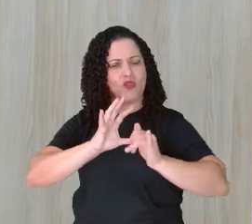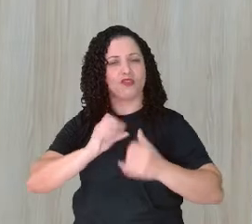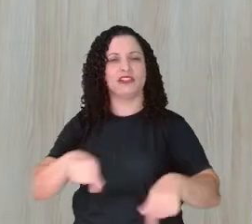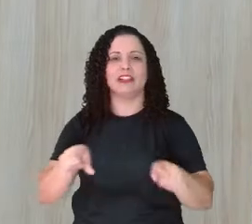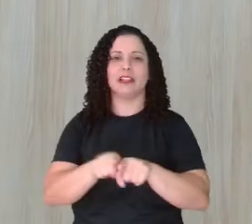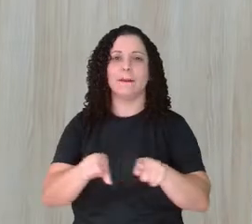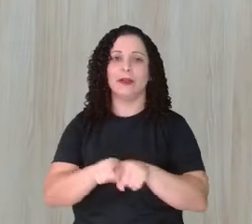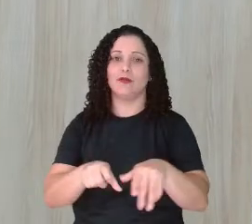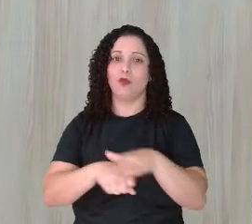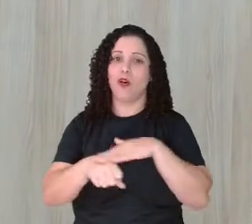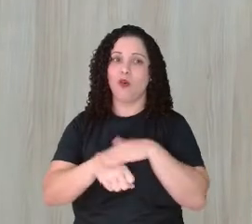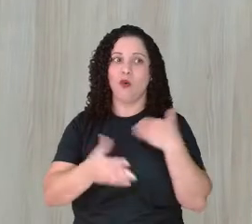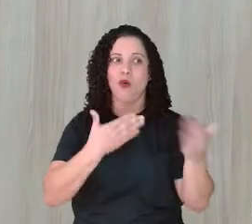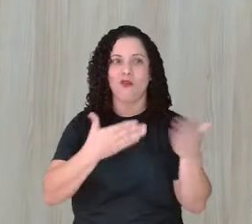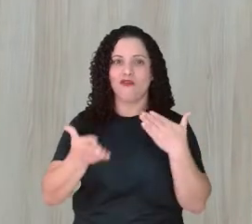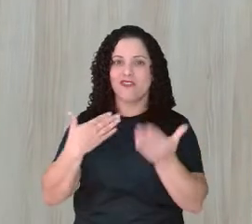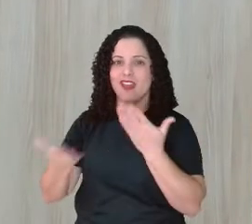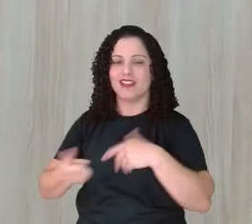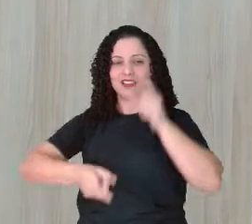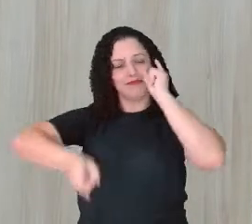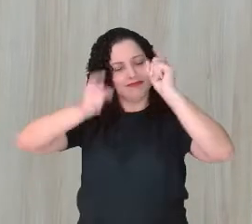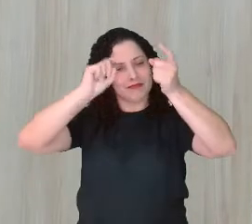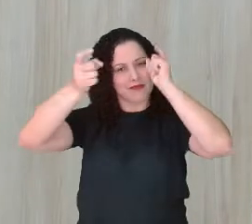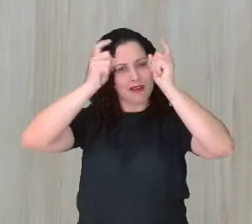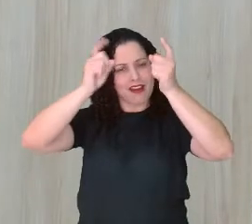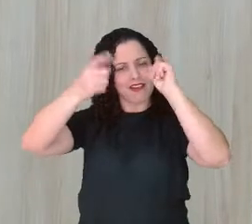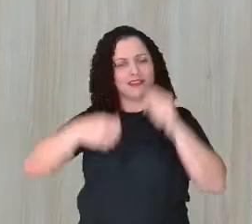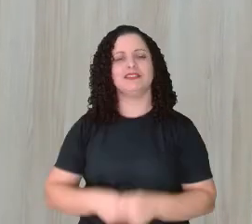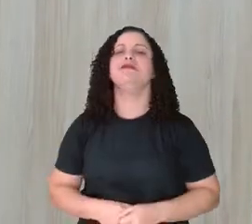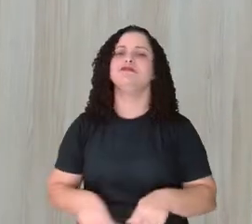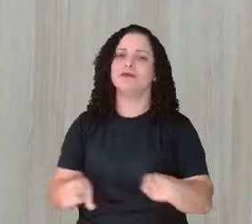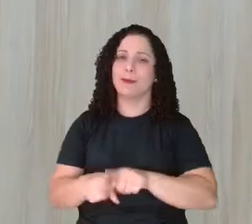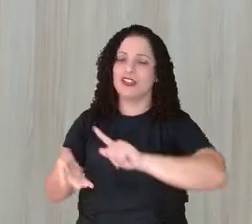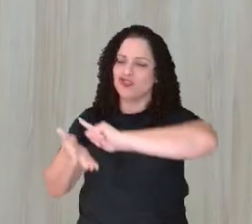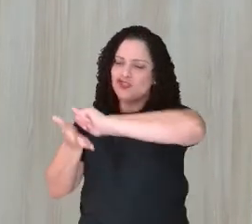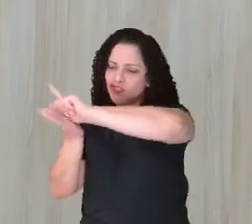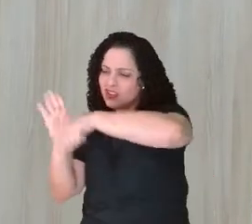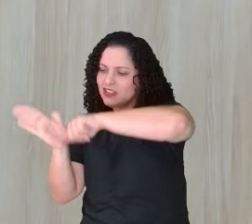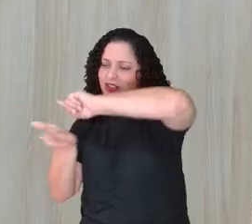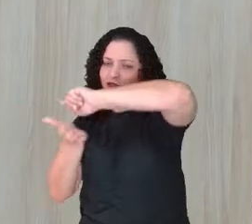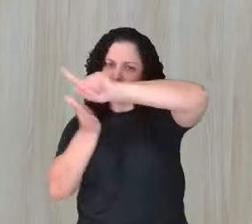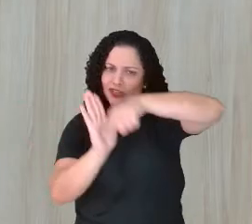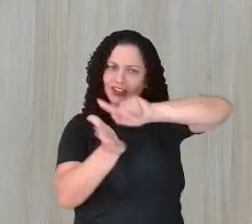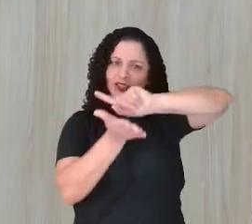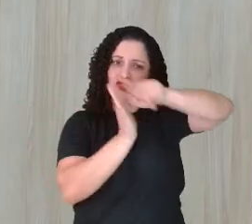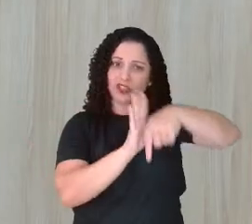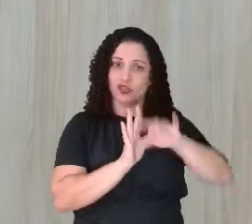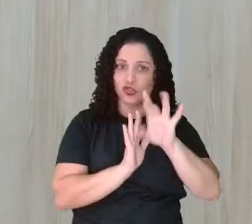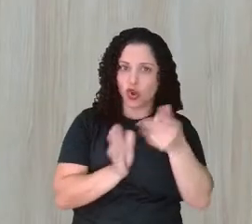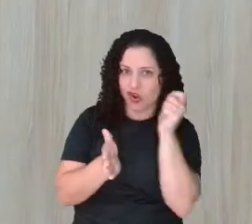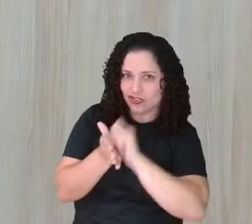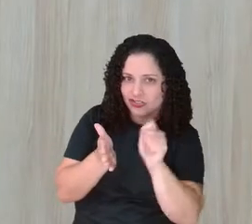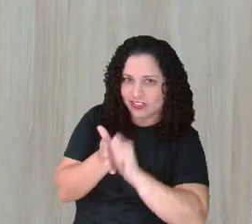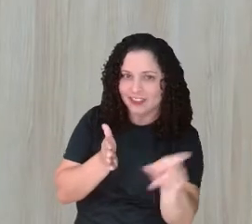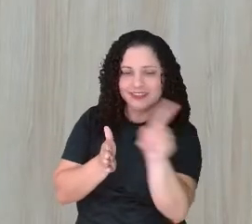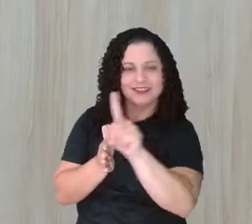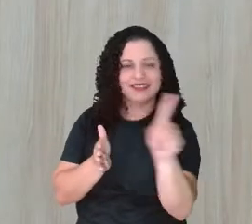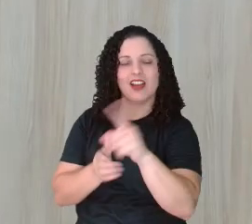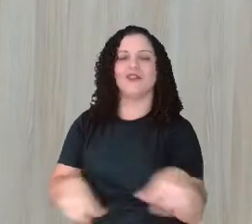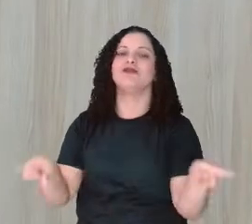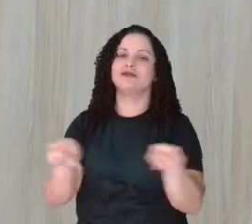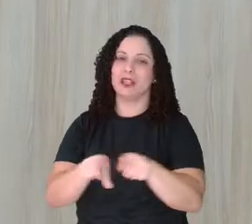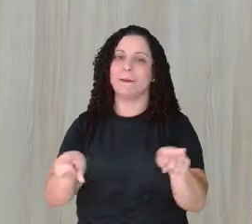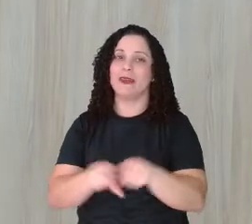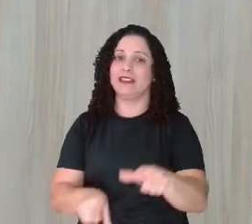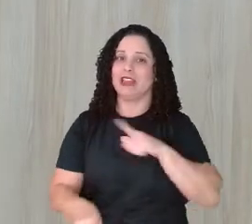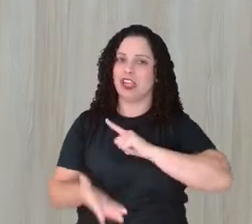gênero textual, um debate, que a gente está vendo debate. Então, a gente não tem gênero textual somente na parte escrita, a gente tem a